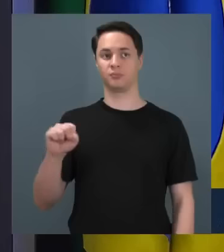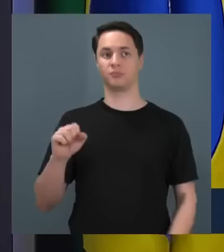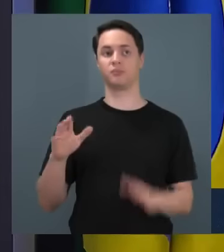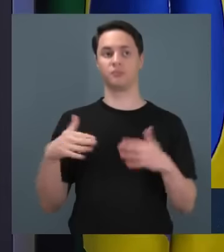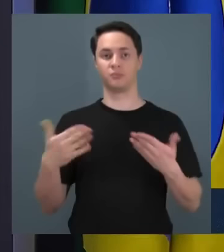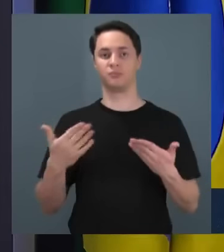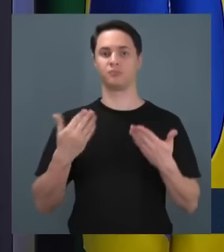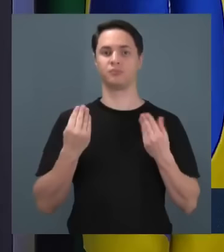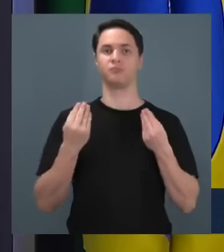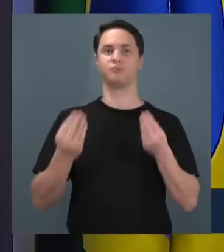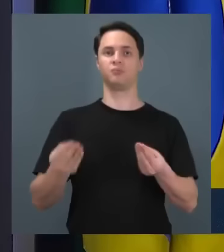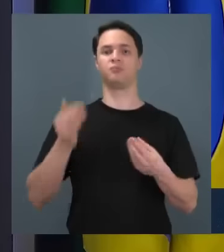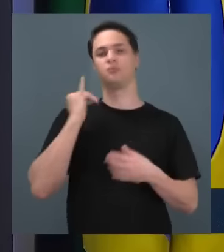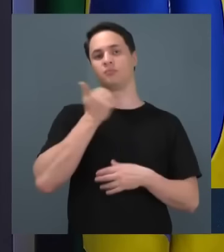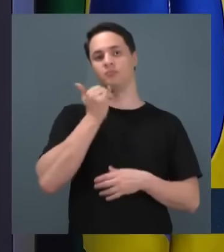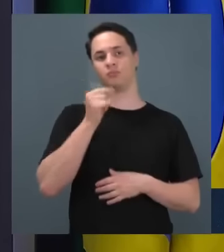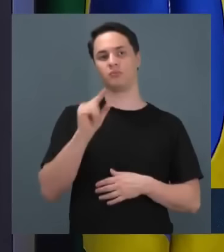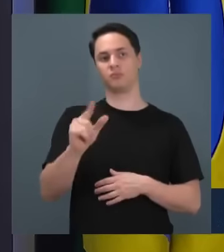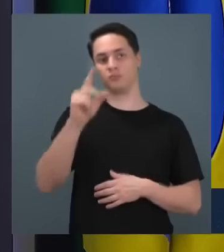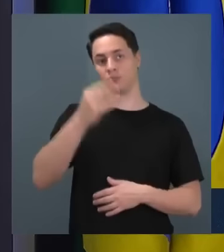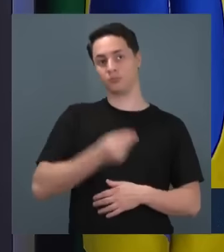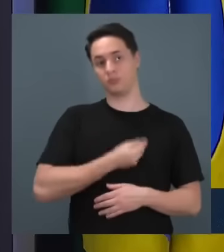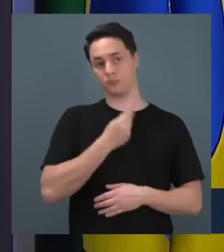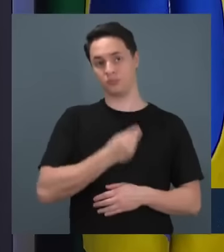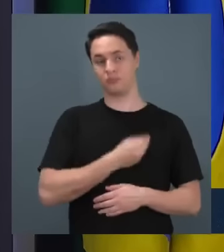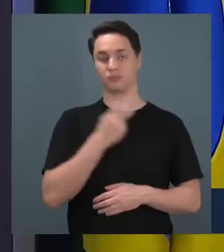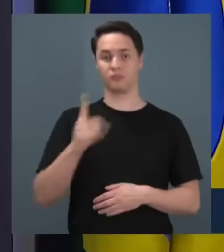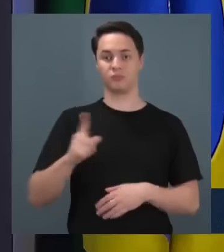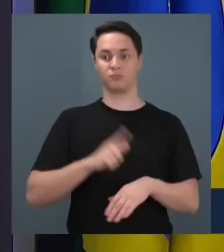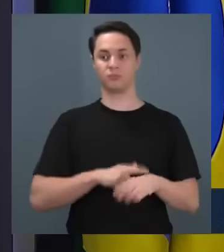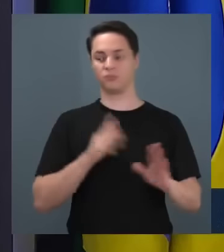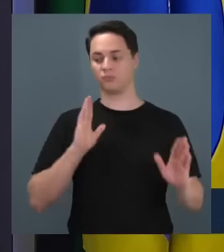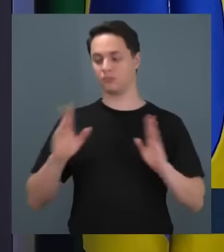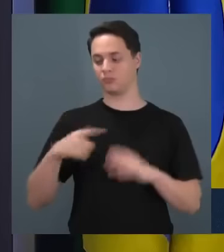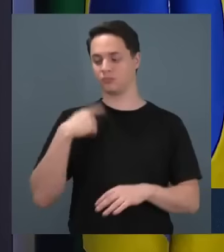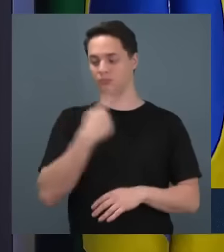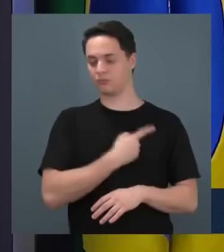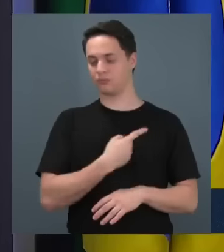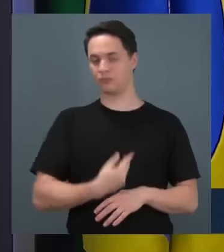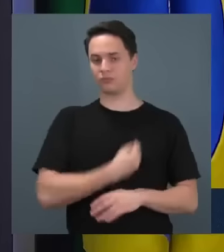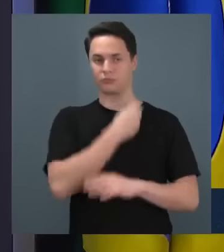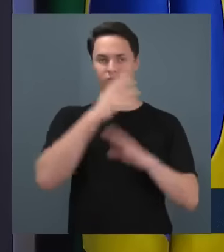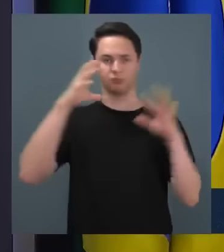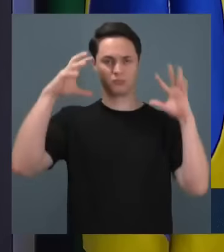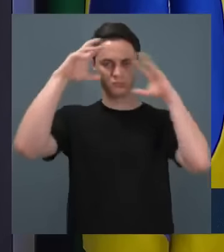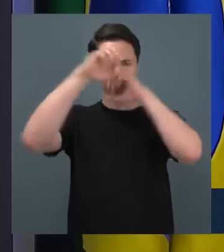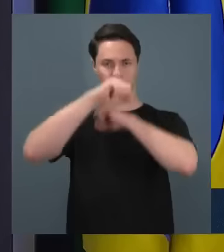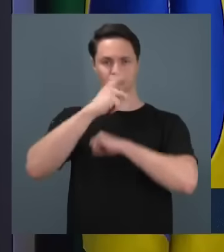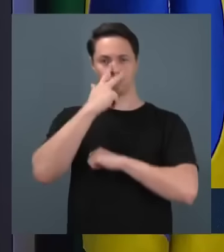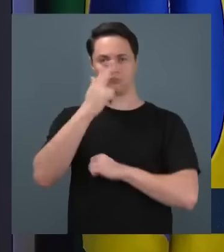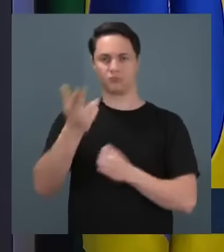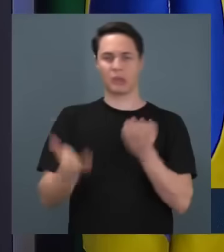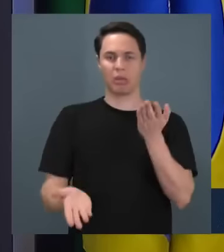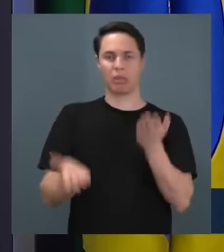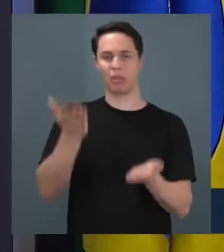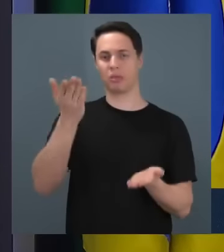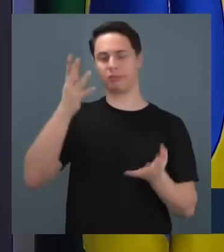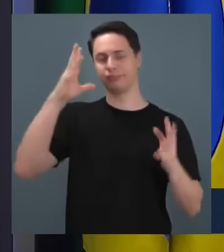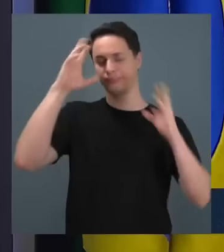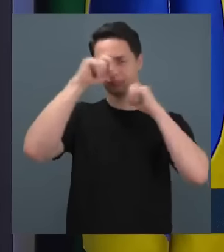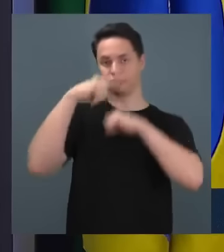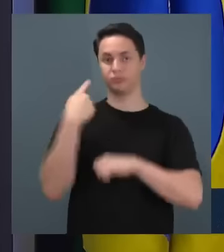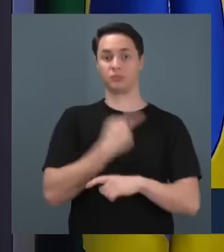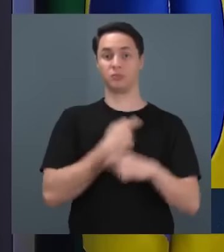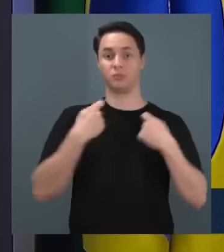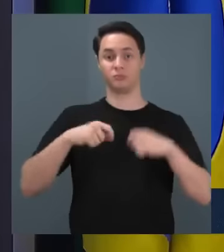trouxe um pouco da vida dele, que no momento de sombras que a gente vive, de desarmonia, de trevas, a gente tem que olhar